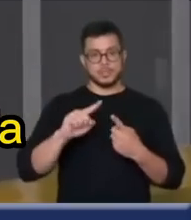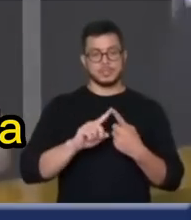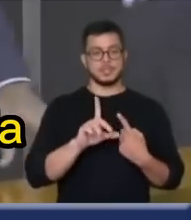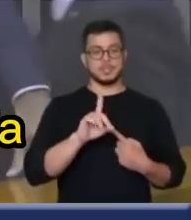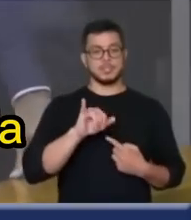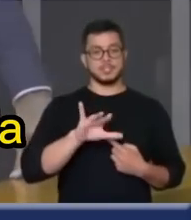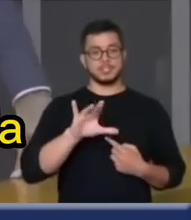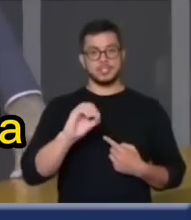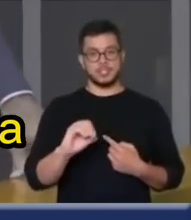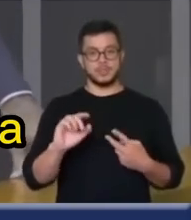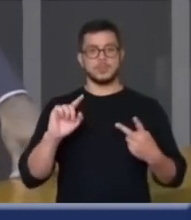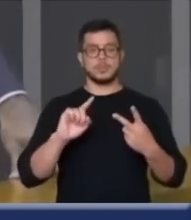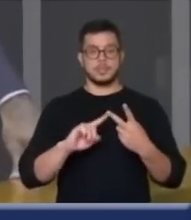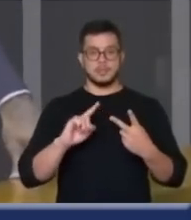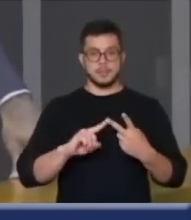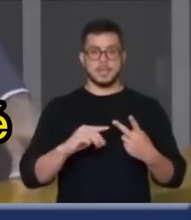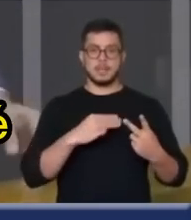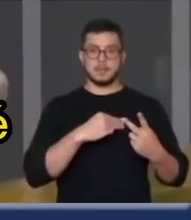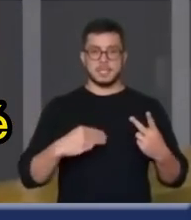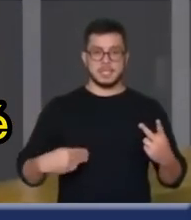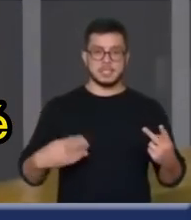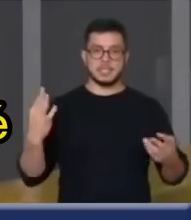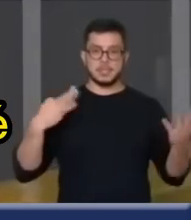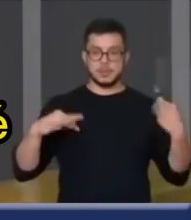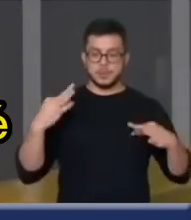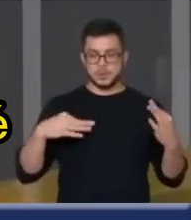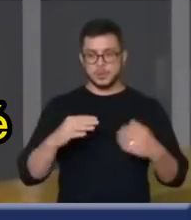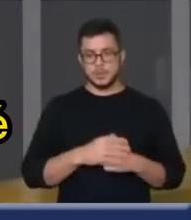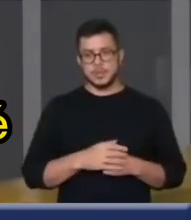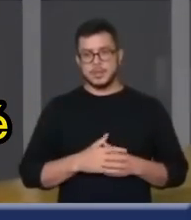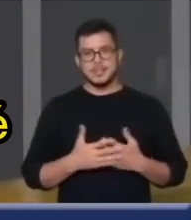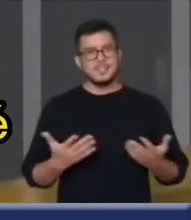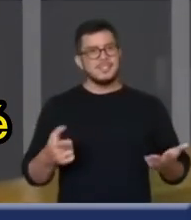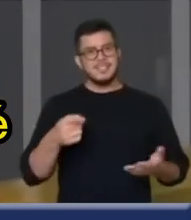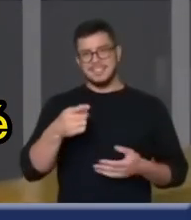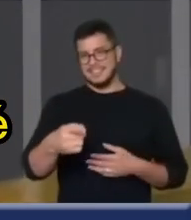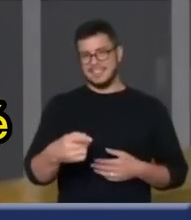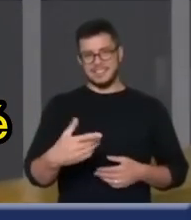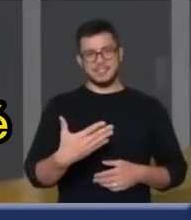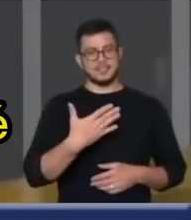milícia da Baixada Fluminense. Esse é o desgoverno que não é só